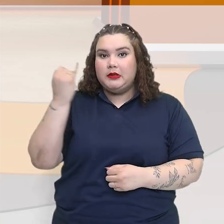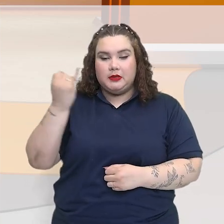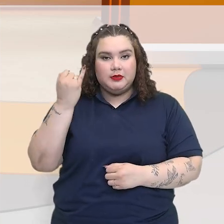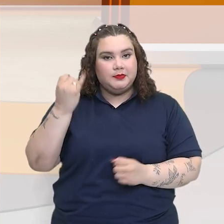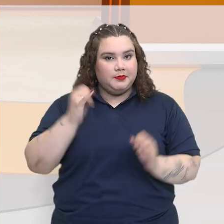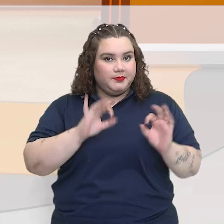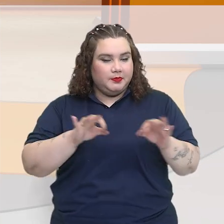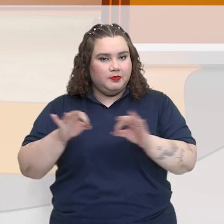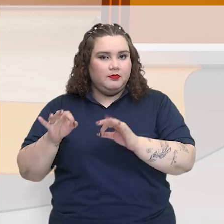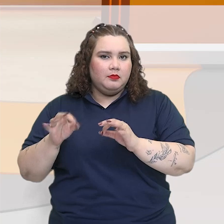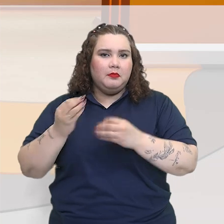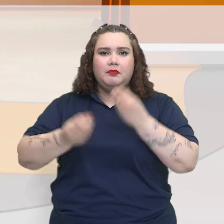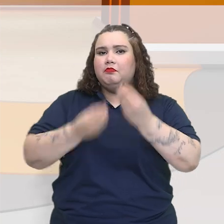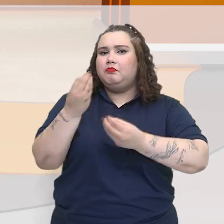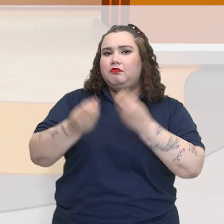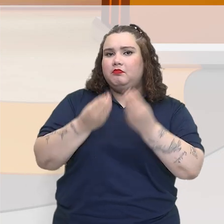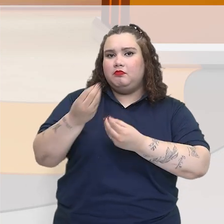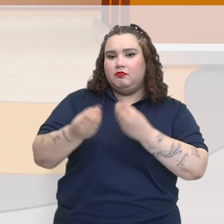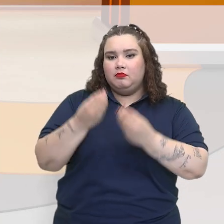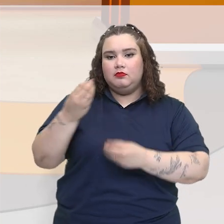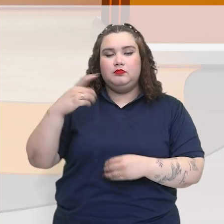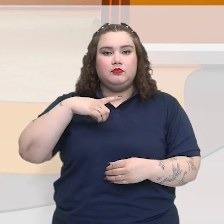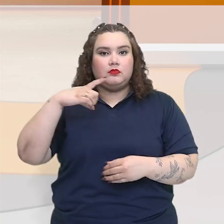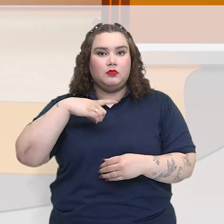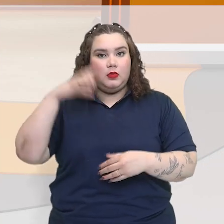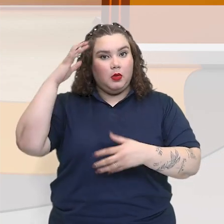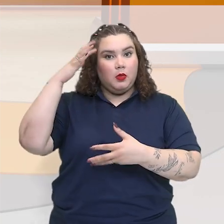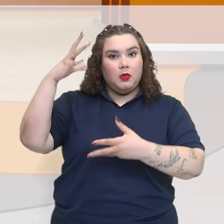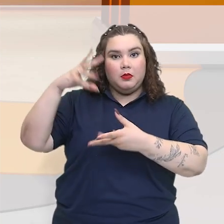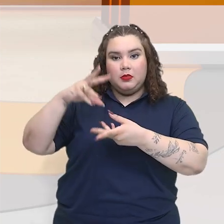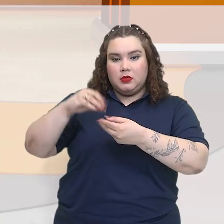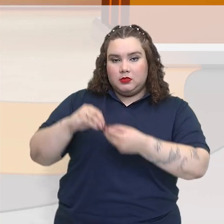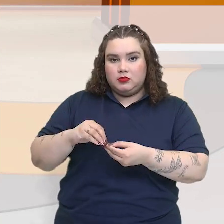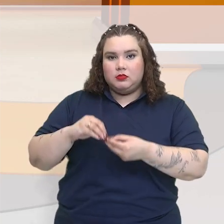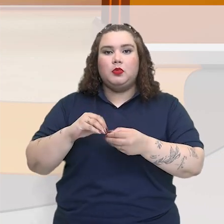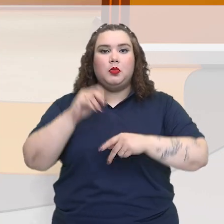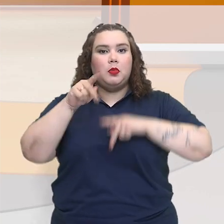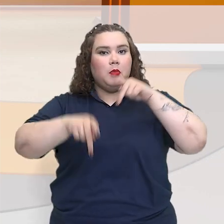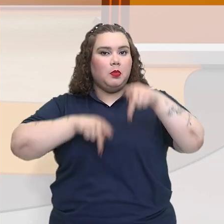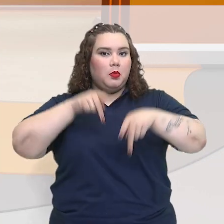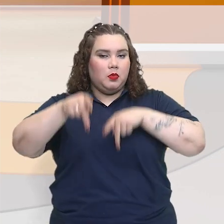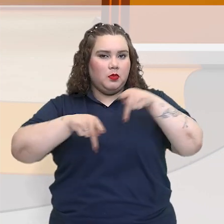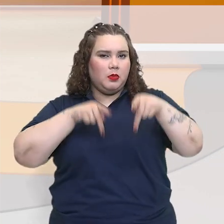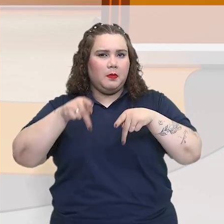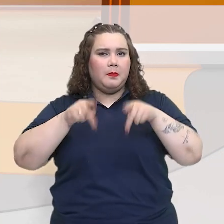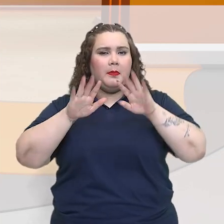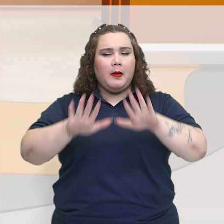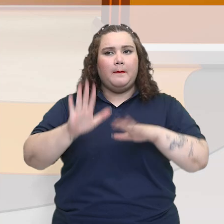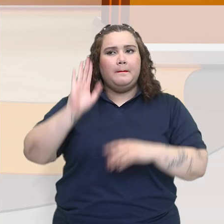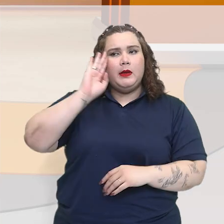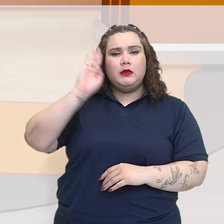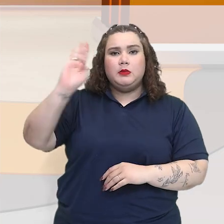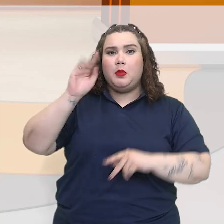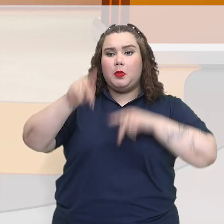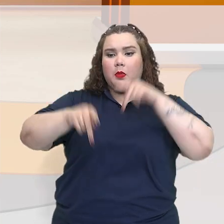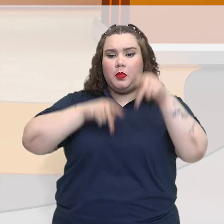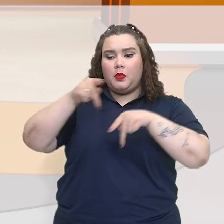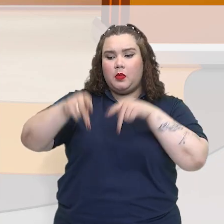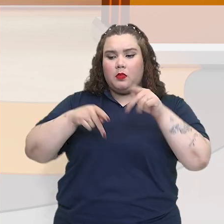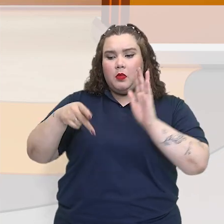importante para a compreensão da civilização, principalmente a civilização